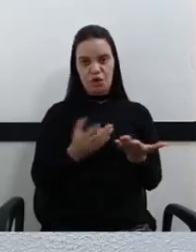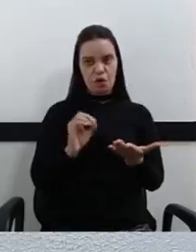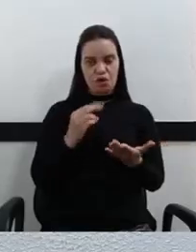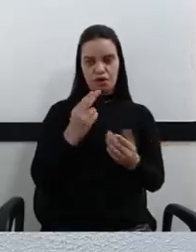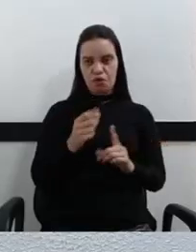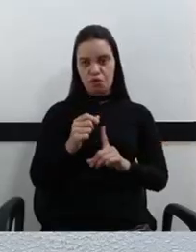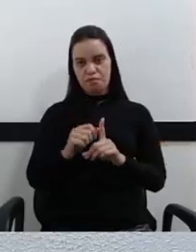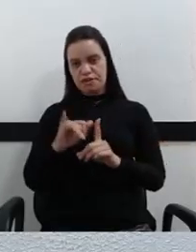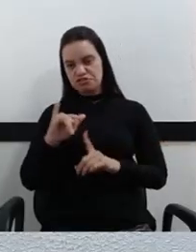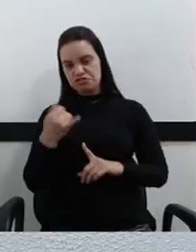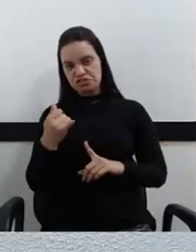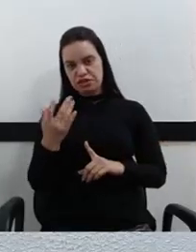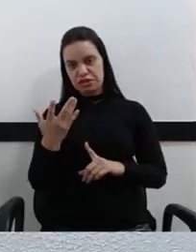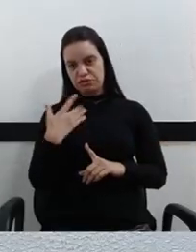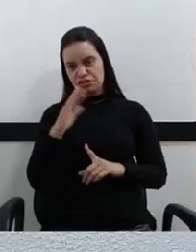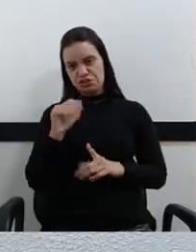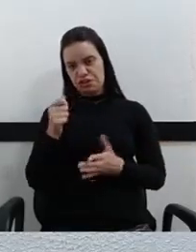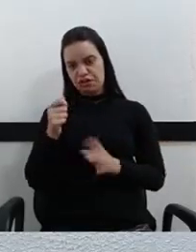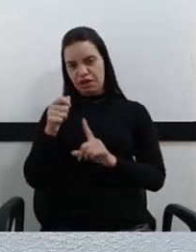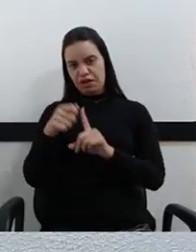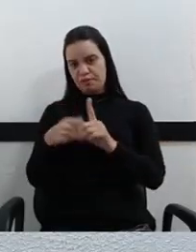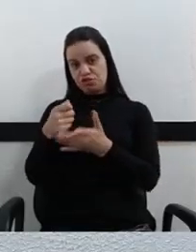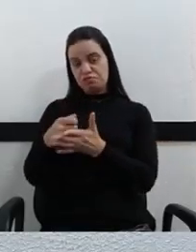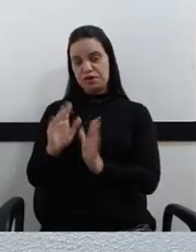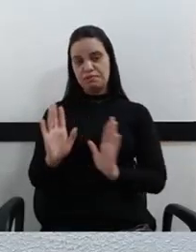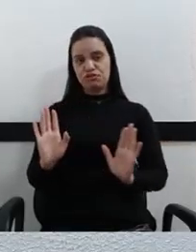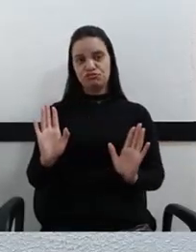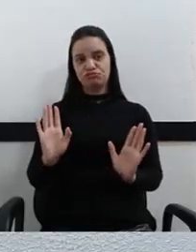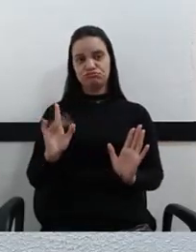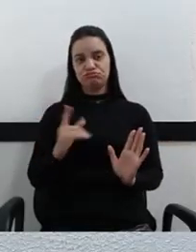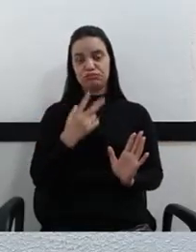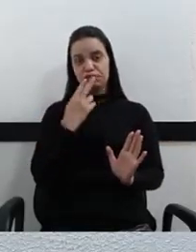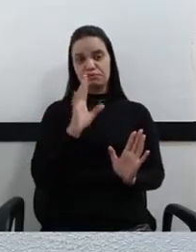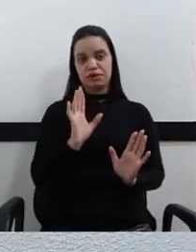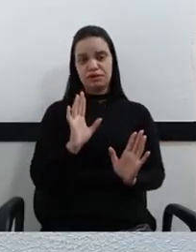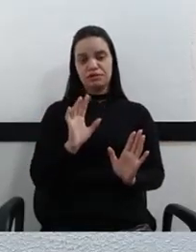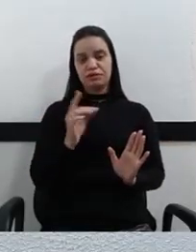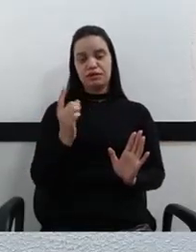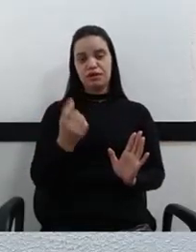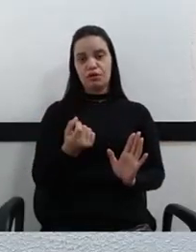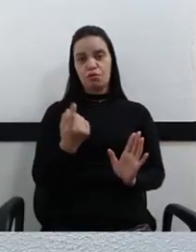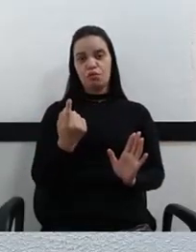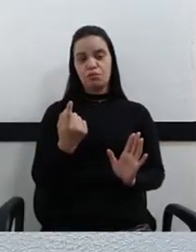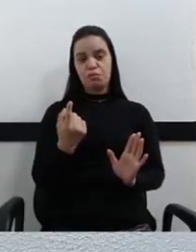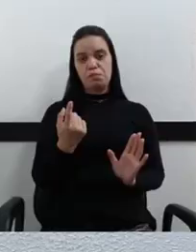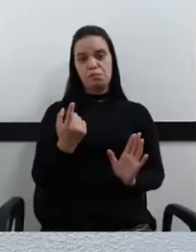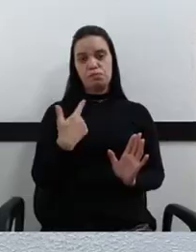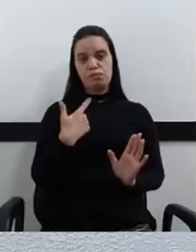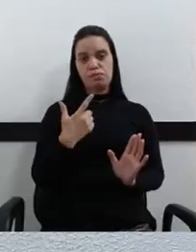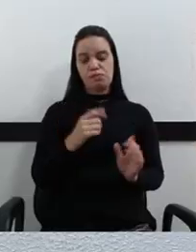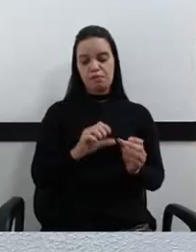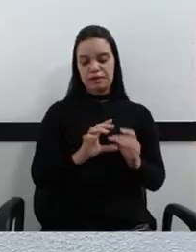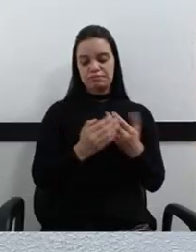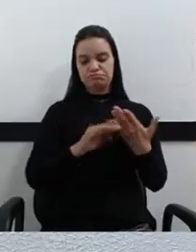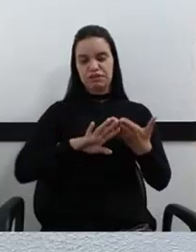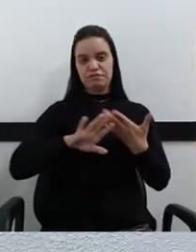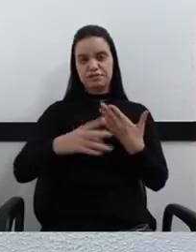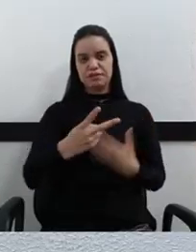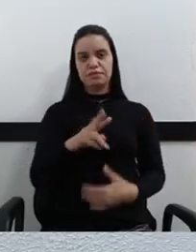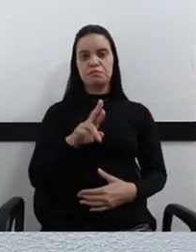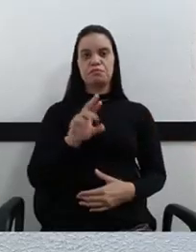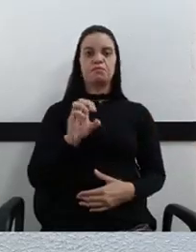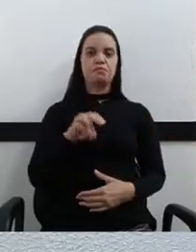mês do pagamento mesmo. Aí não tem o que fazer. Então, me parece que a única que serviria aqui de fato seria para licença-prêmio.